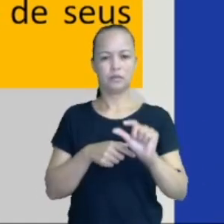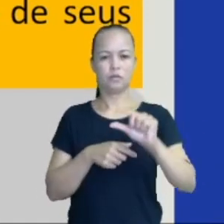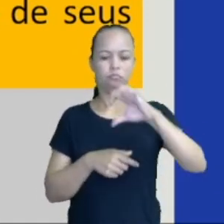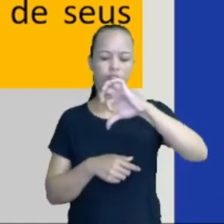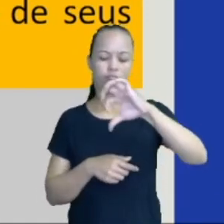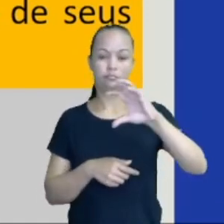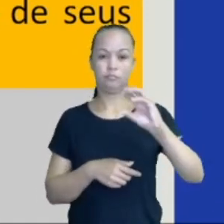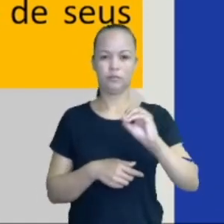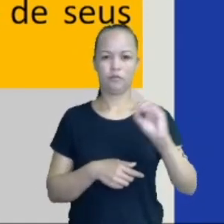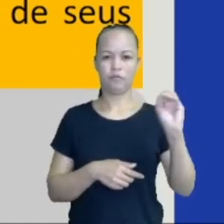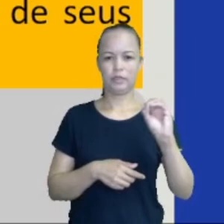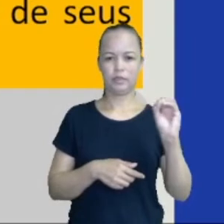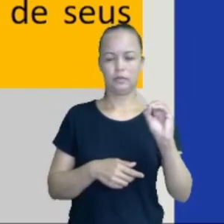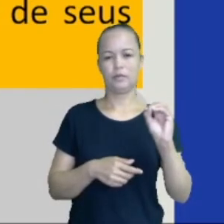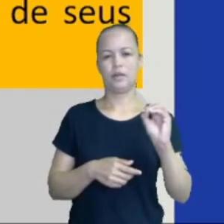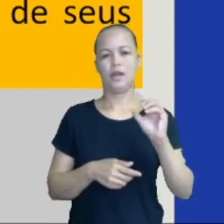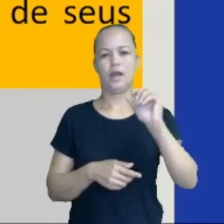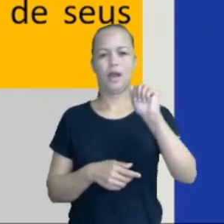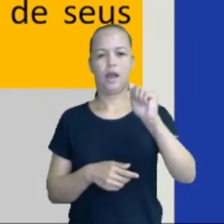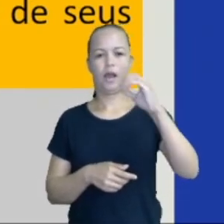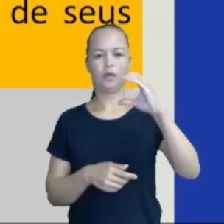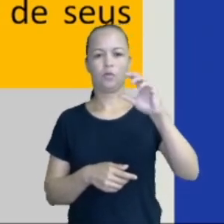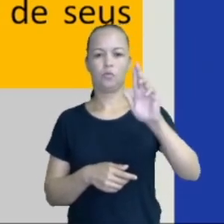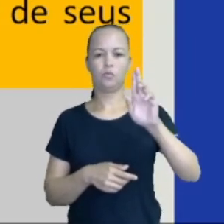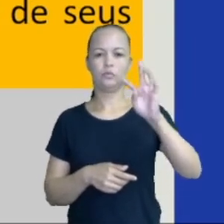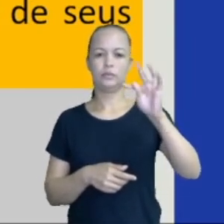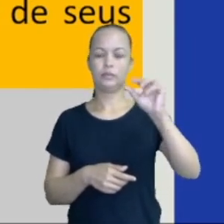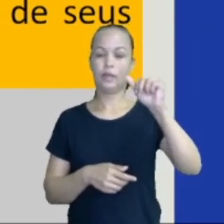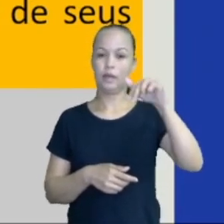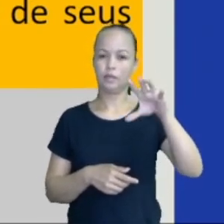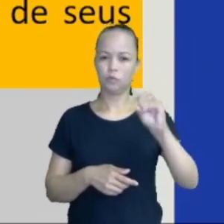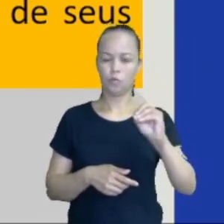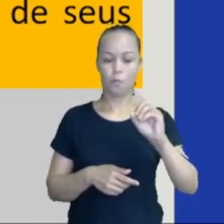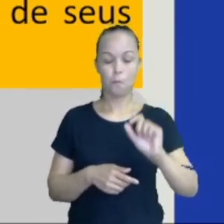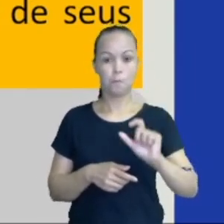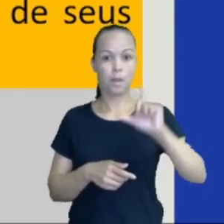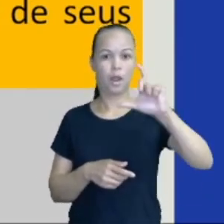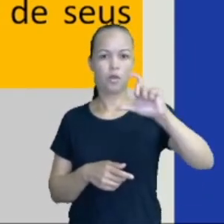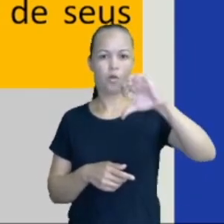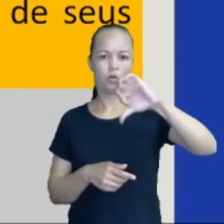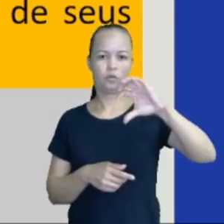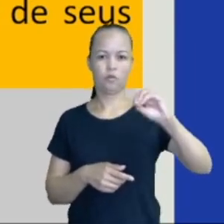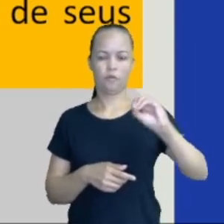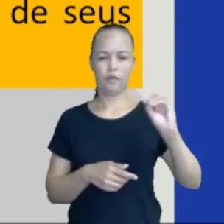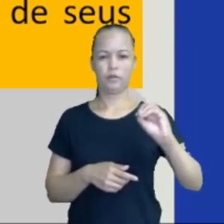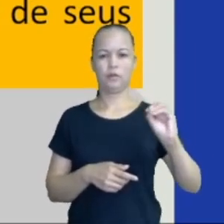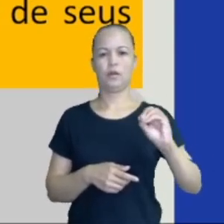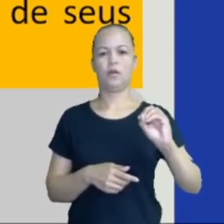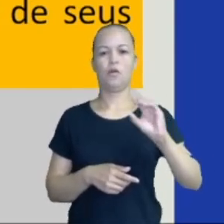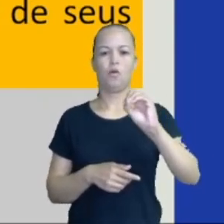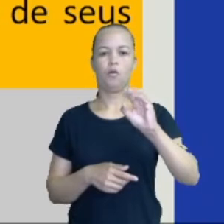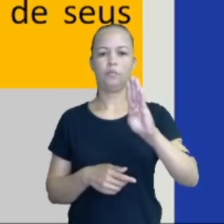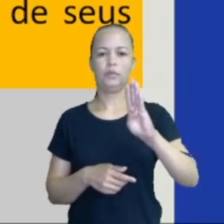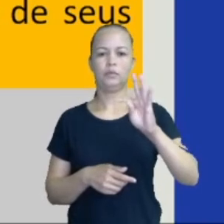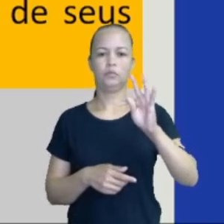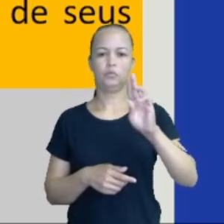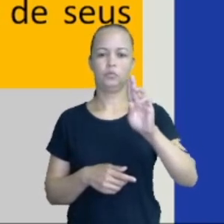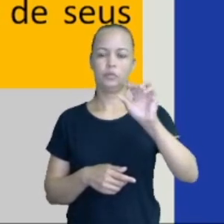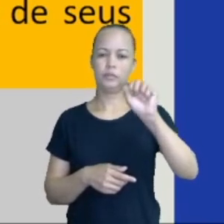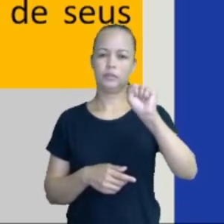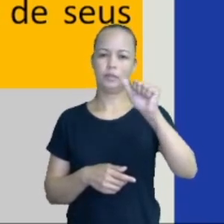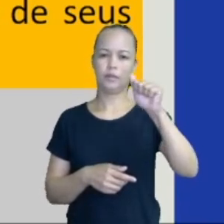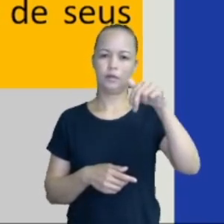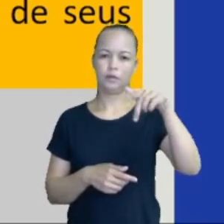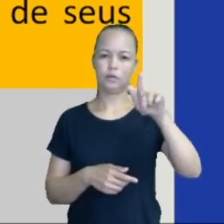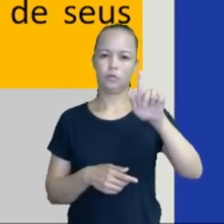graus é um triângulo acutângulo. Um ângulo interno maior que 90 graus é um triângulo obtusângulo. E um ângulo